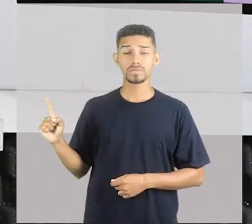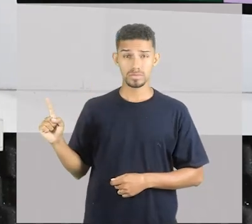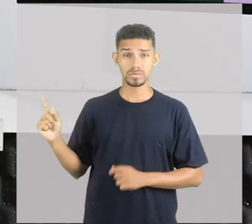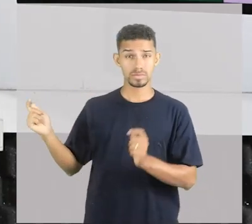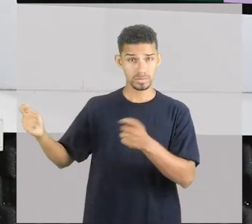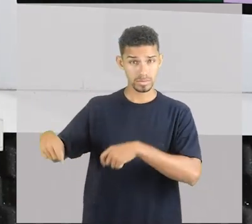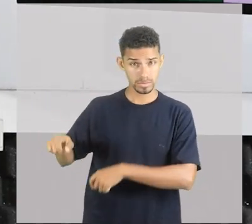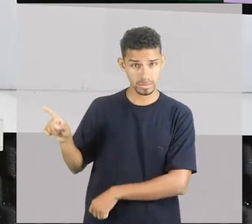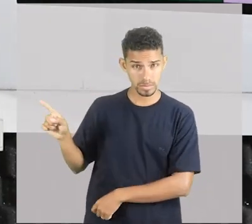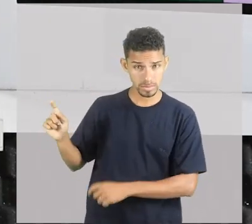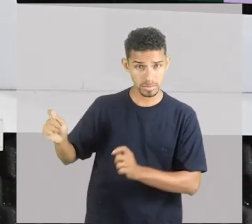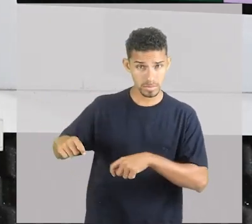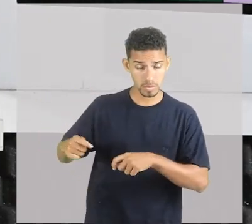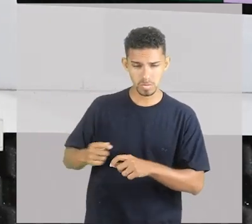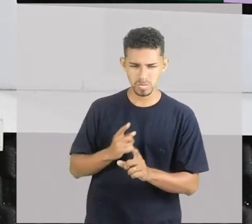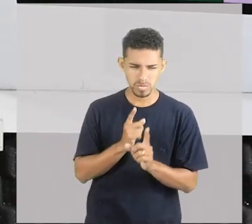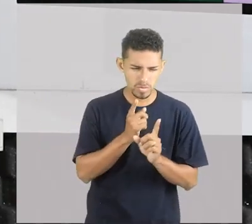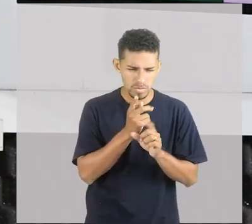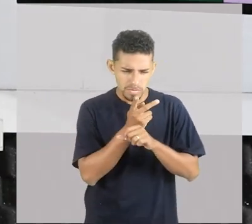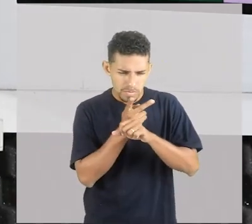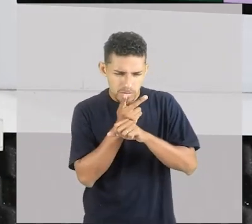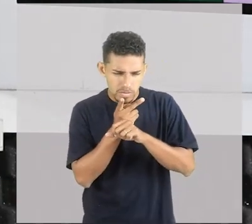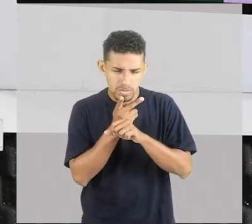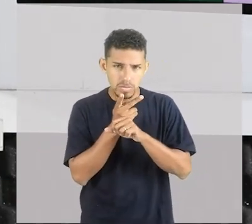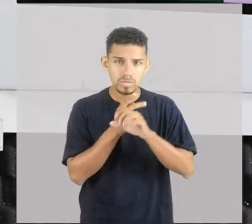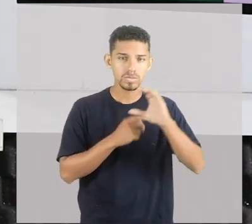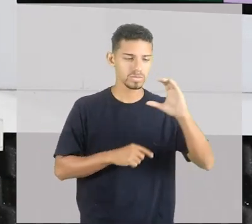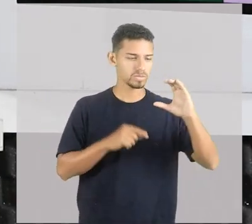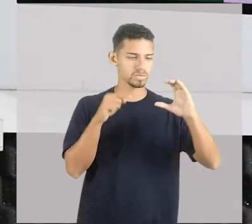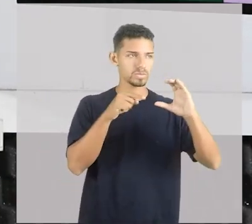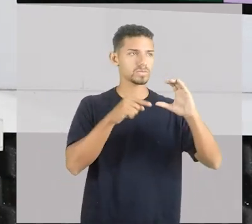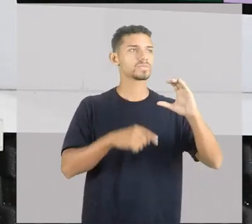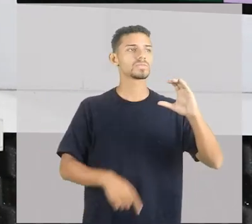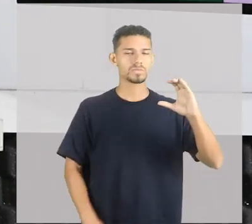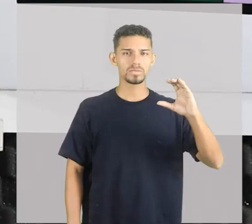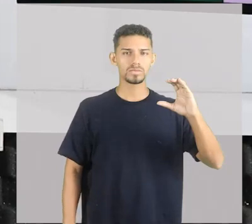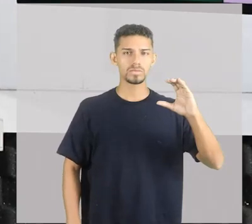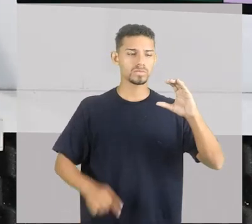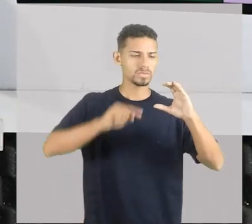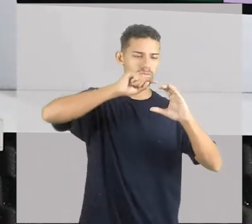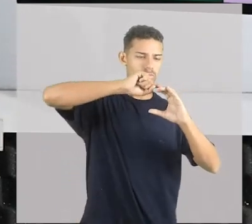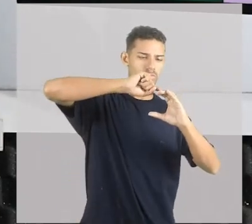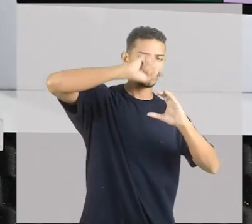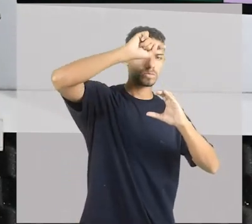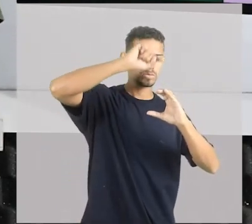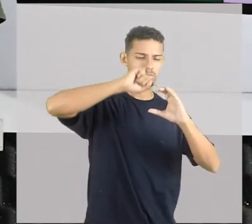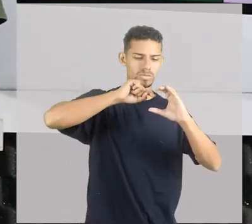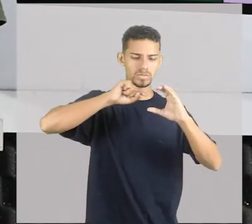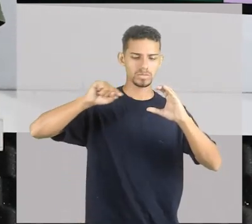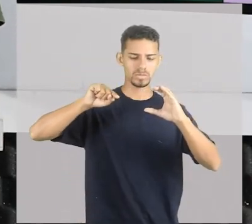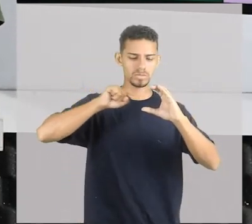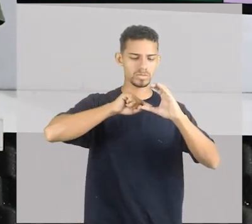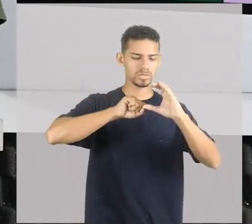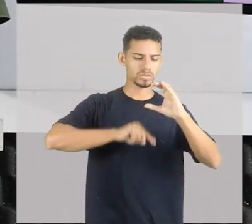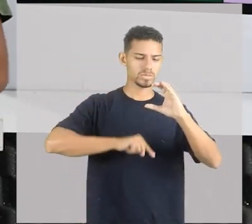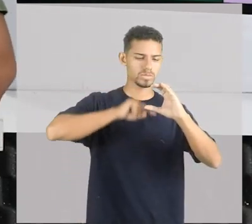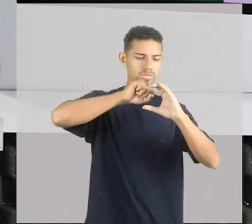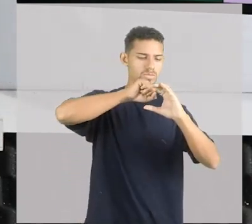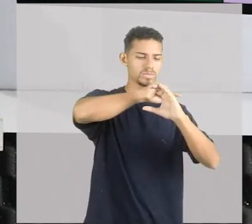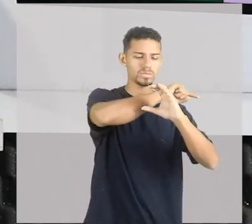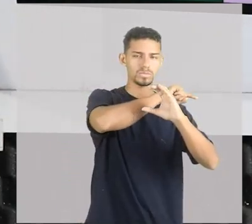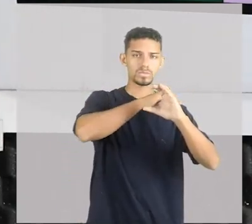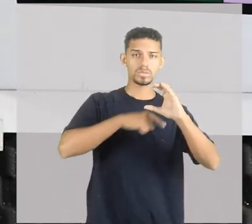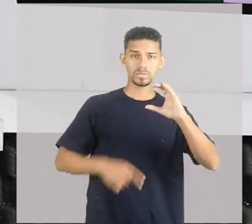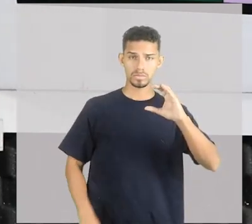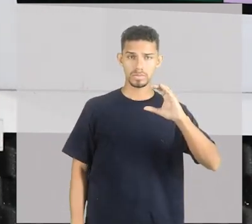álcool, eu preciso olhar um carbono, que eu chamo de carbono saturado. Tá certo?